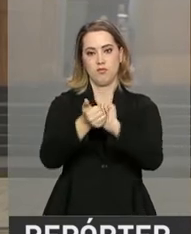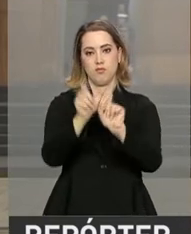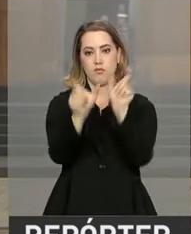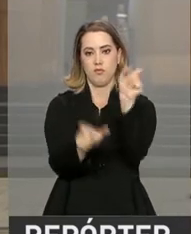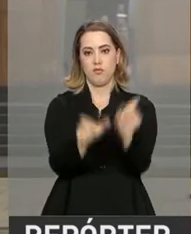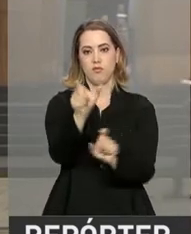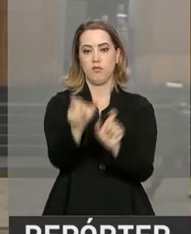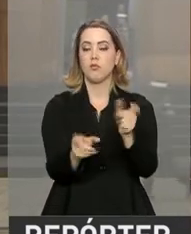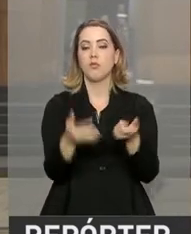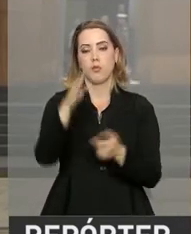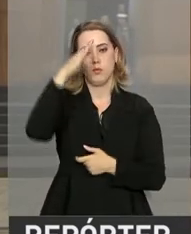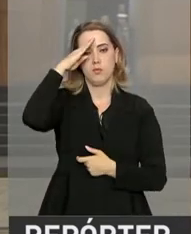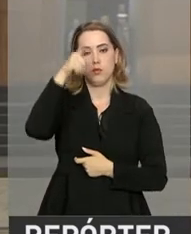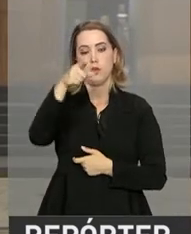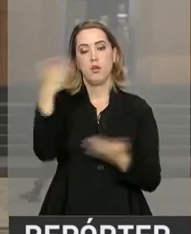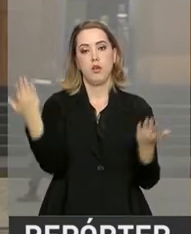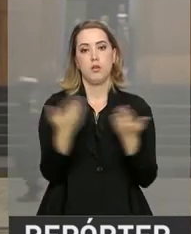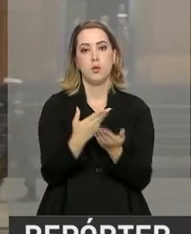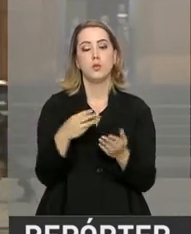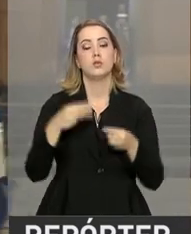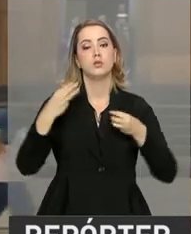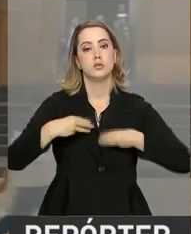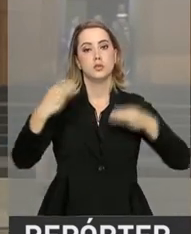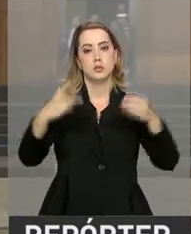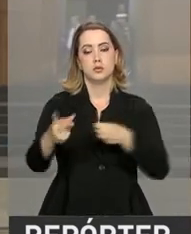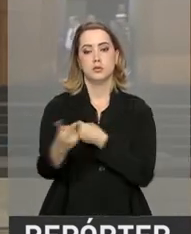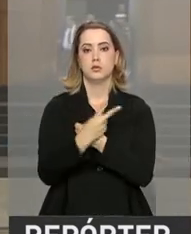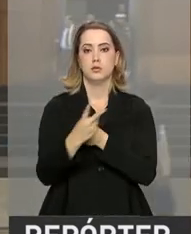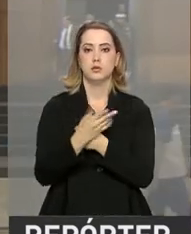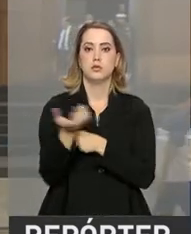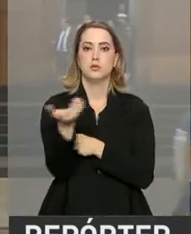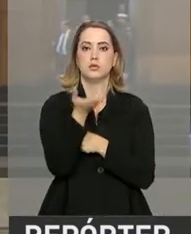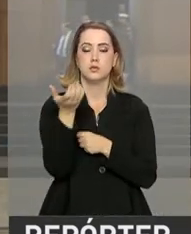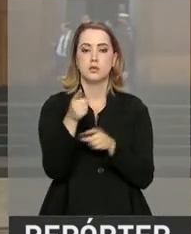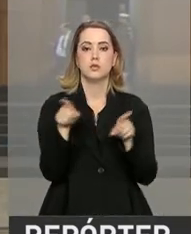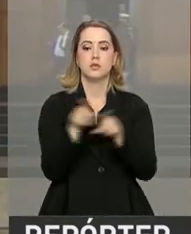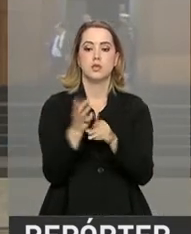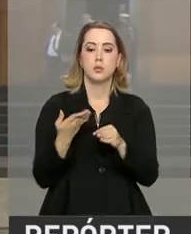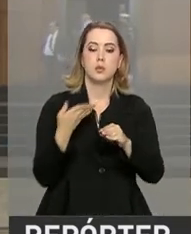Defesa planeja ampliar essa participação e incluir os paratletas no projeto.